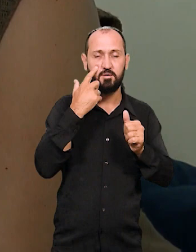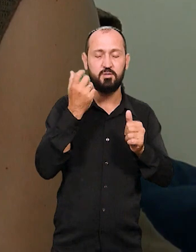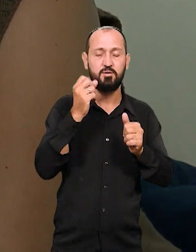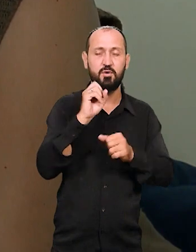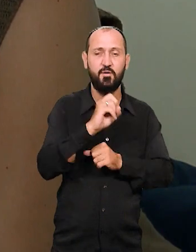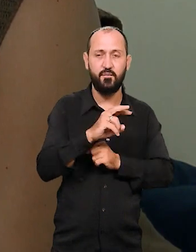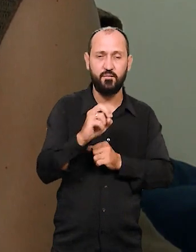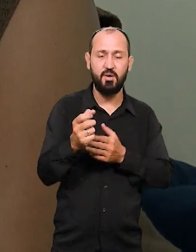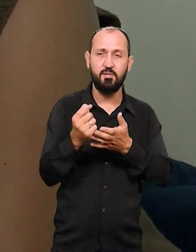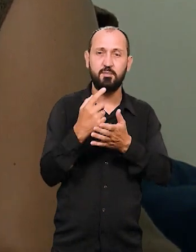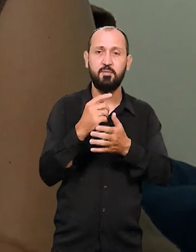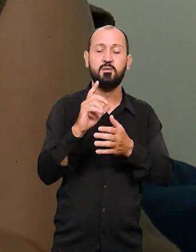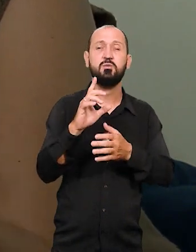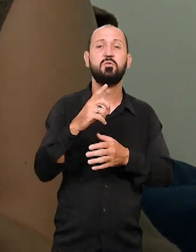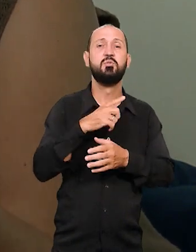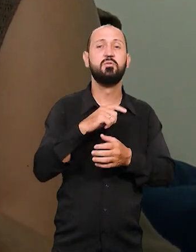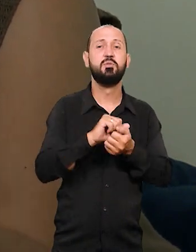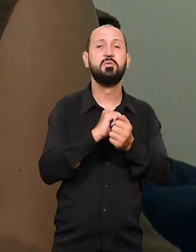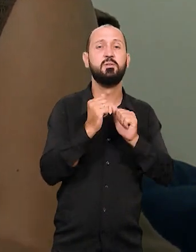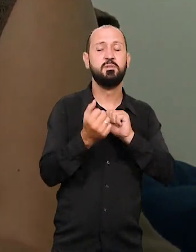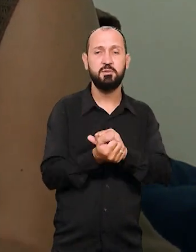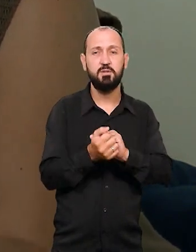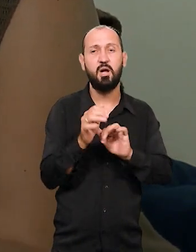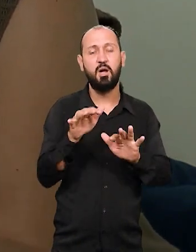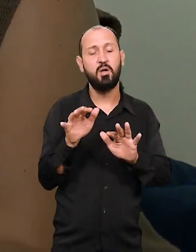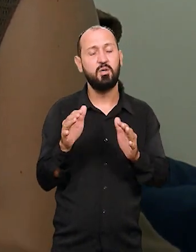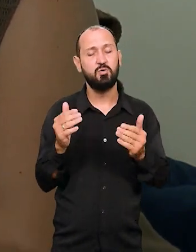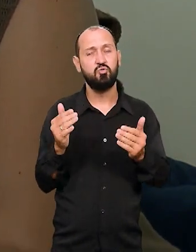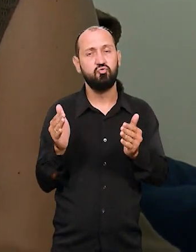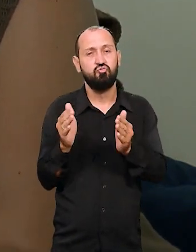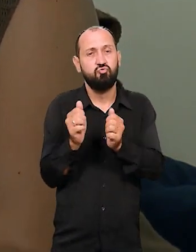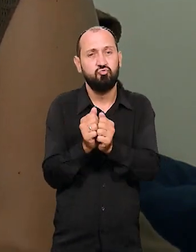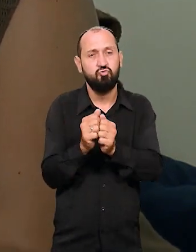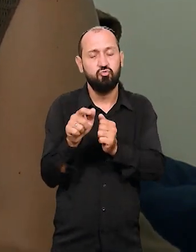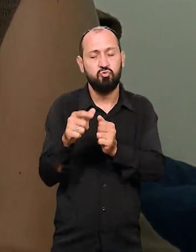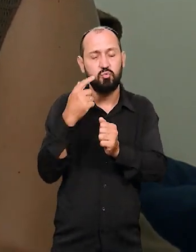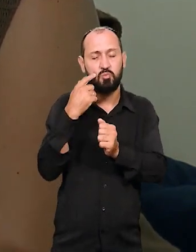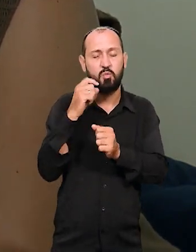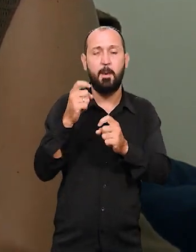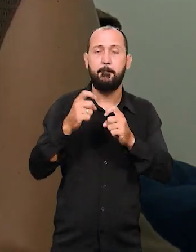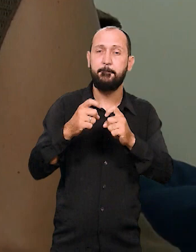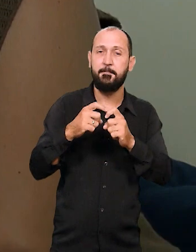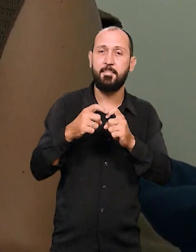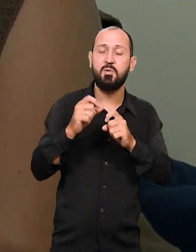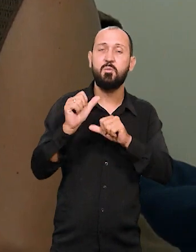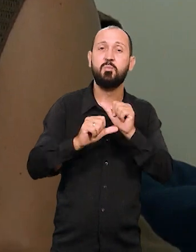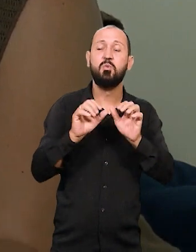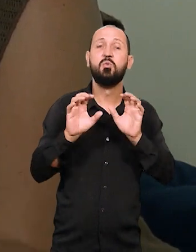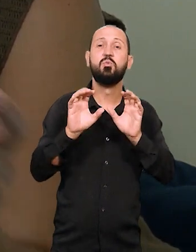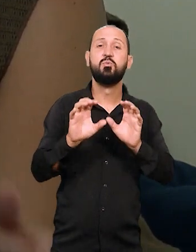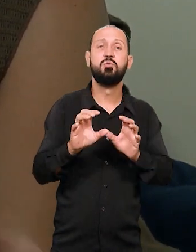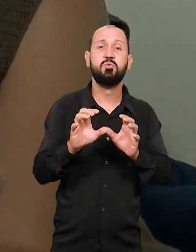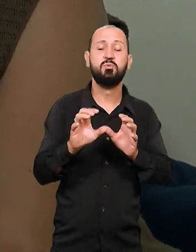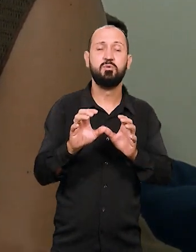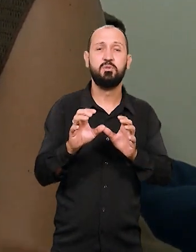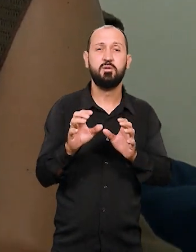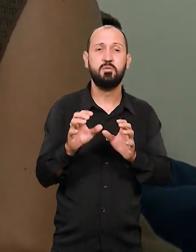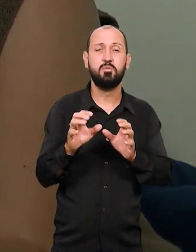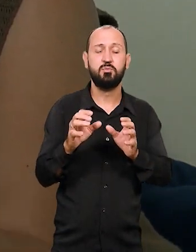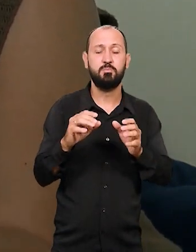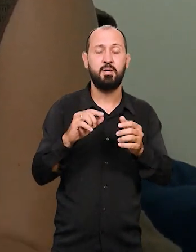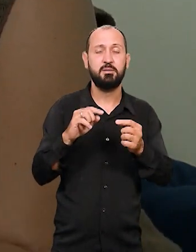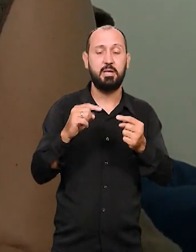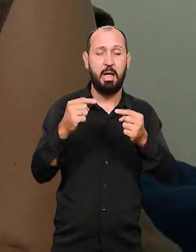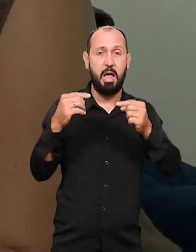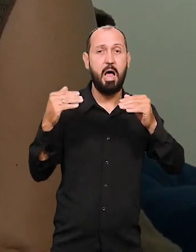de retrovirais. Eu só tive que me adaptar junto com a infectologista a mudar a forma, se fosse uma